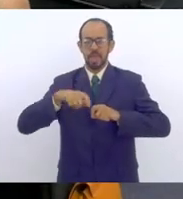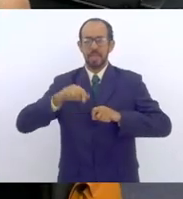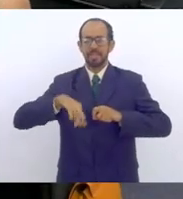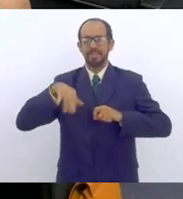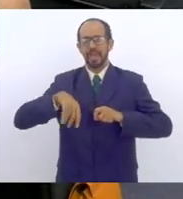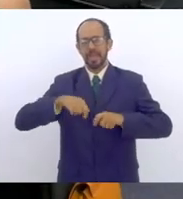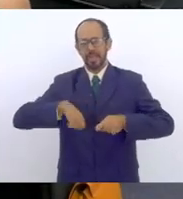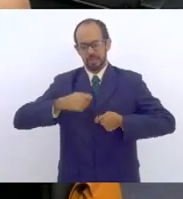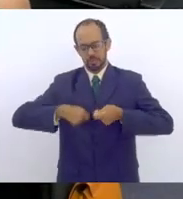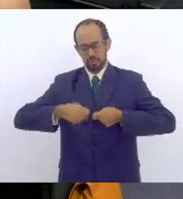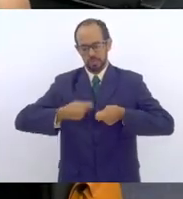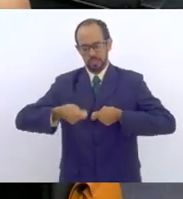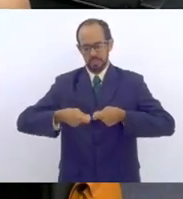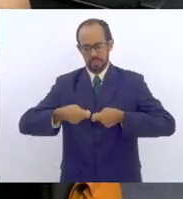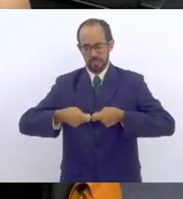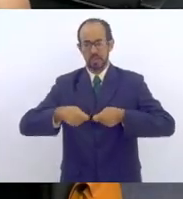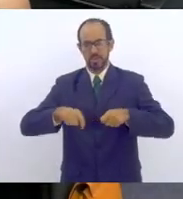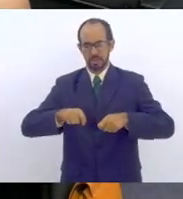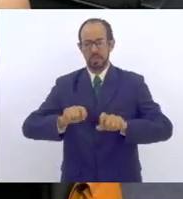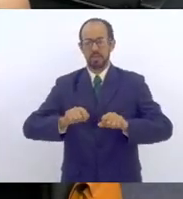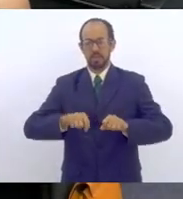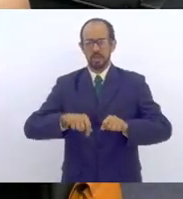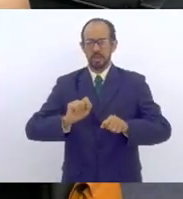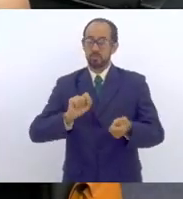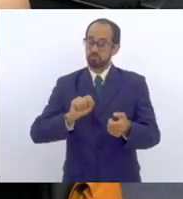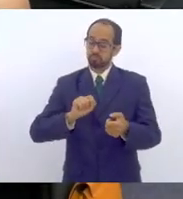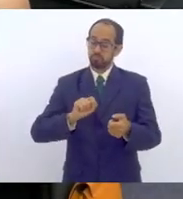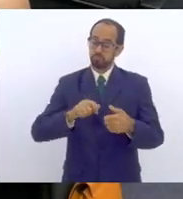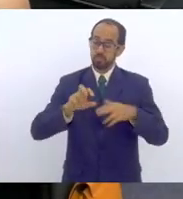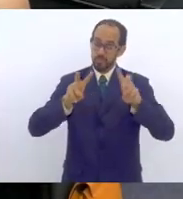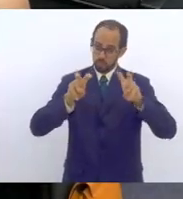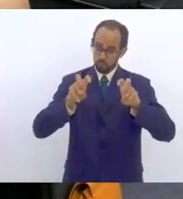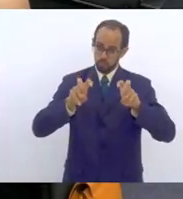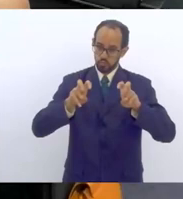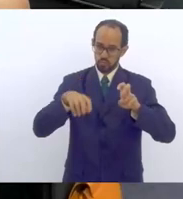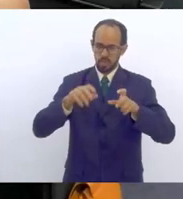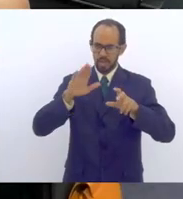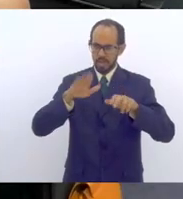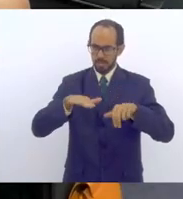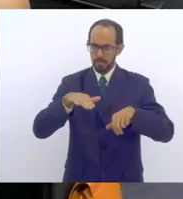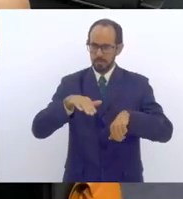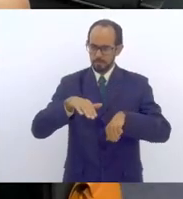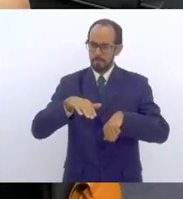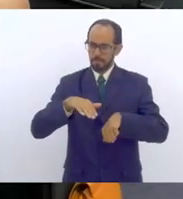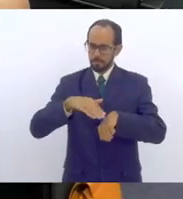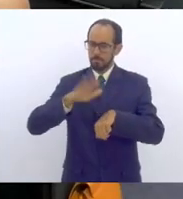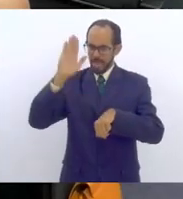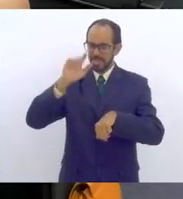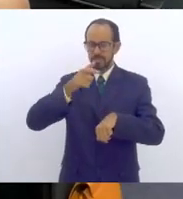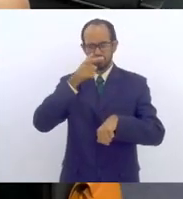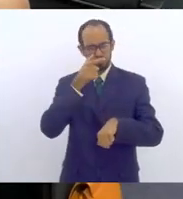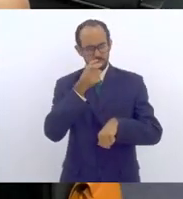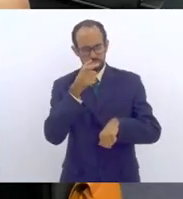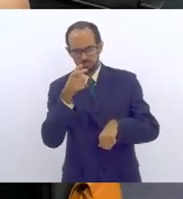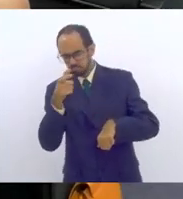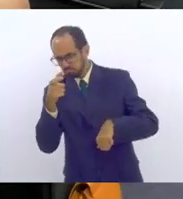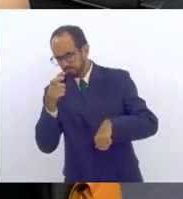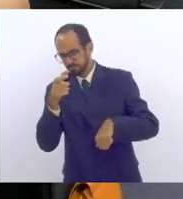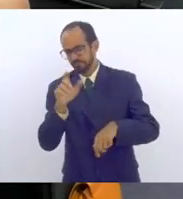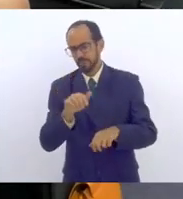é sempre bem mais observado né mas abaixo de quem comanda tem as pessoas que dão suporte